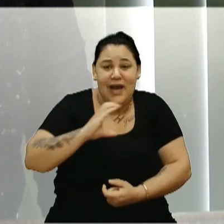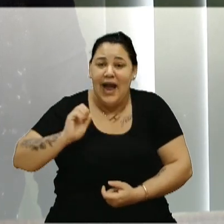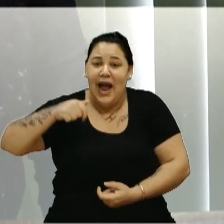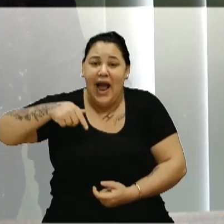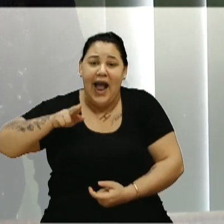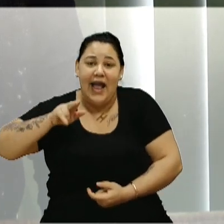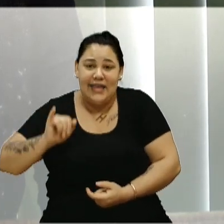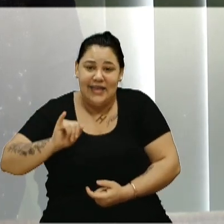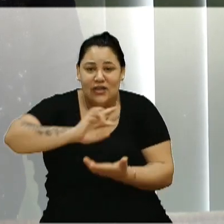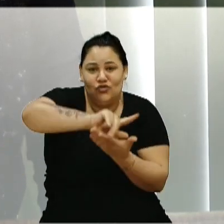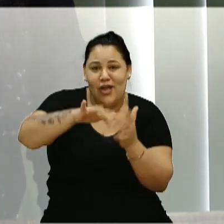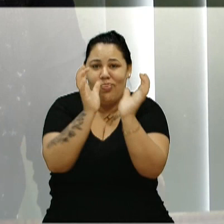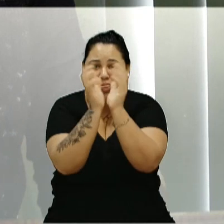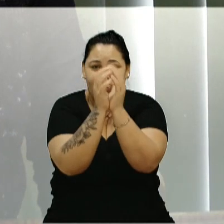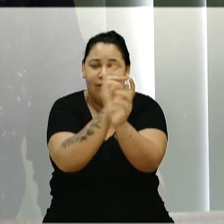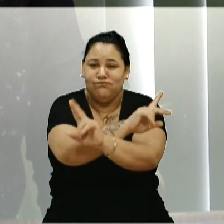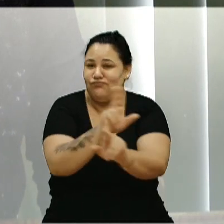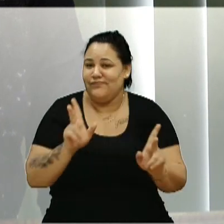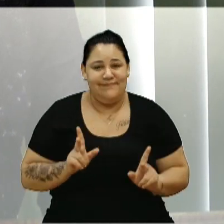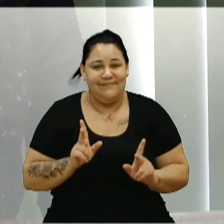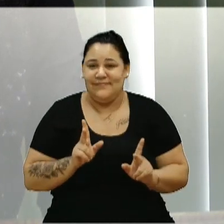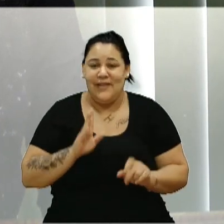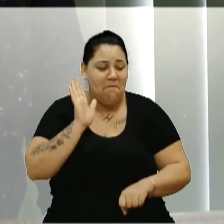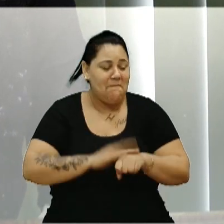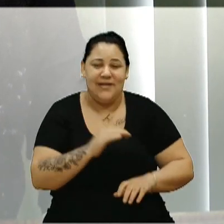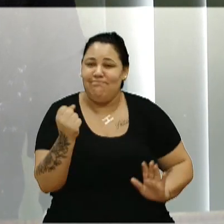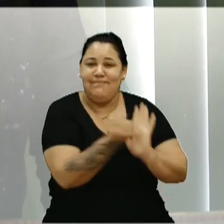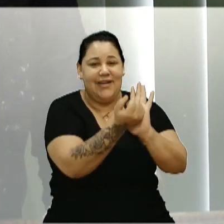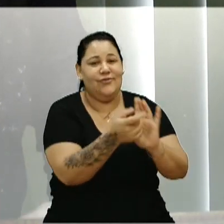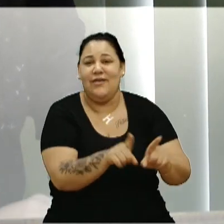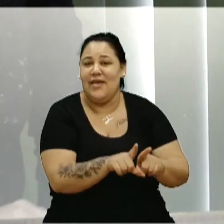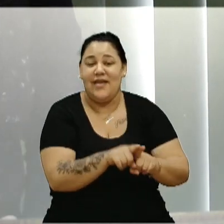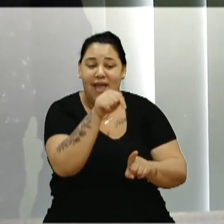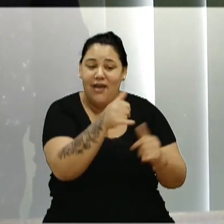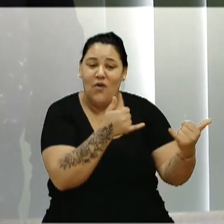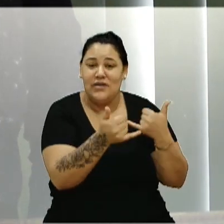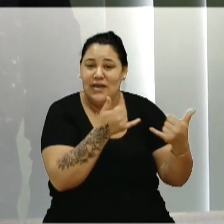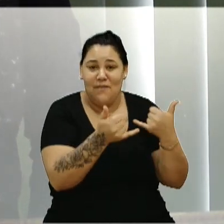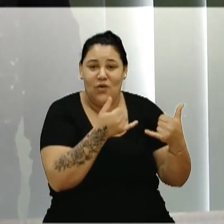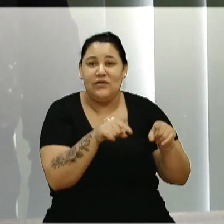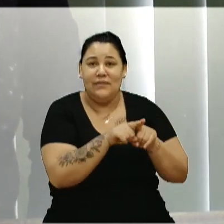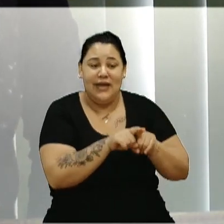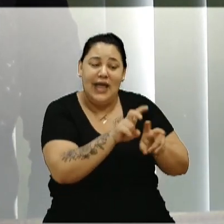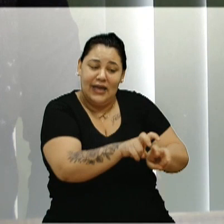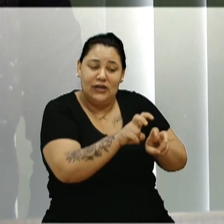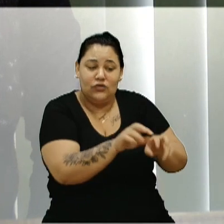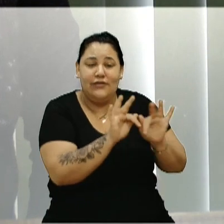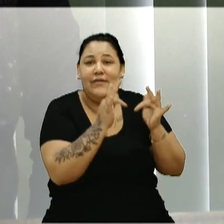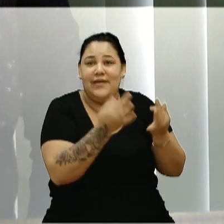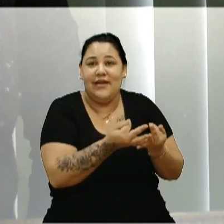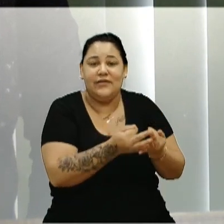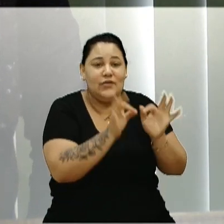hortifruti granjeiro. Esses foram os mais impactados, e aqui é o exemplo da agricultura familiar que deu